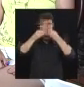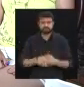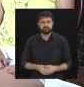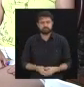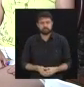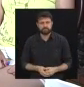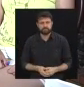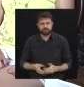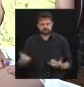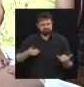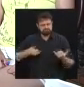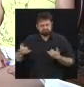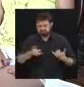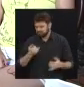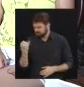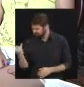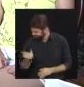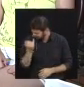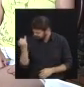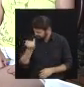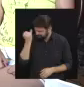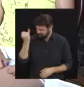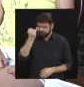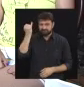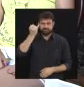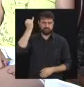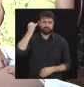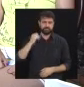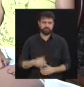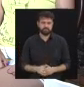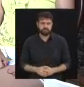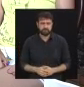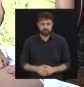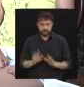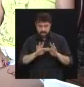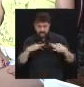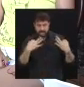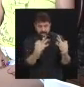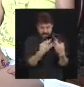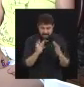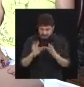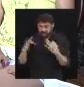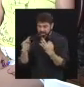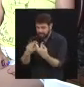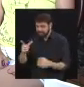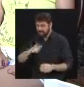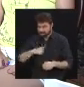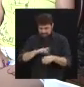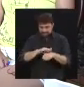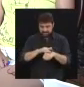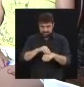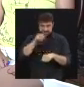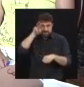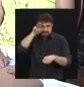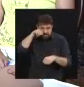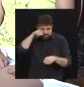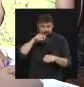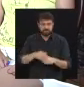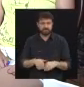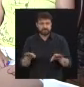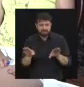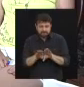síndrome, elas são extremamente válidas e importantes, né, para as famílias que têm pessoas com a síndrome e